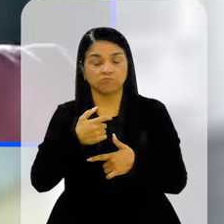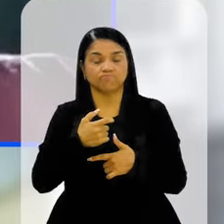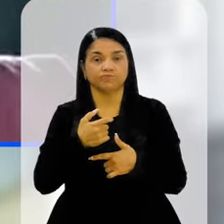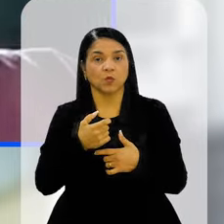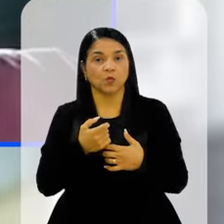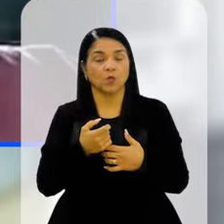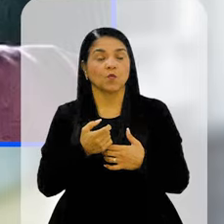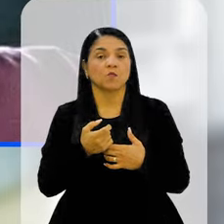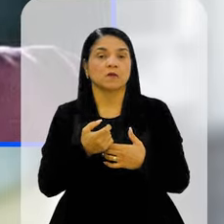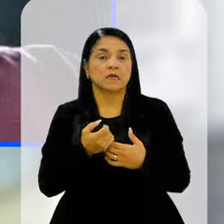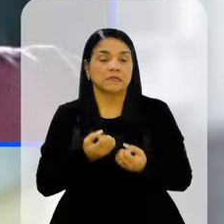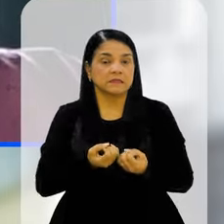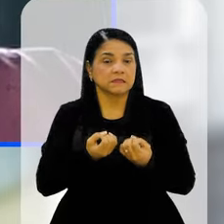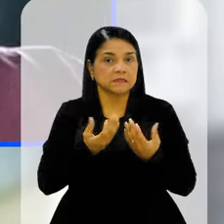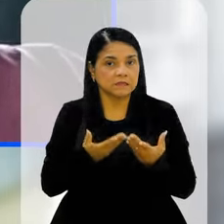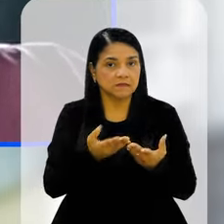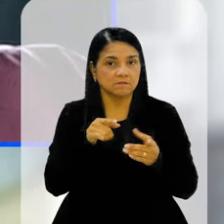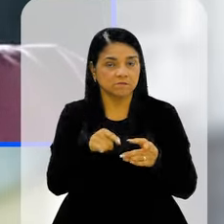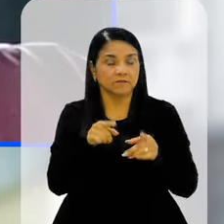cheguei a ceder